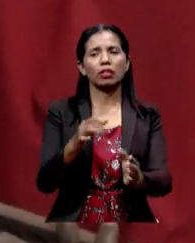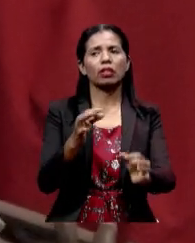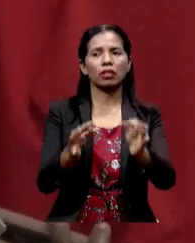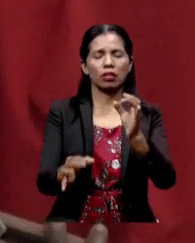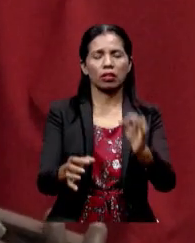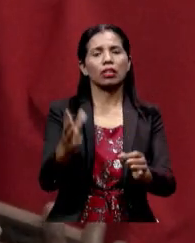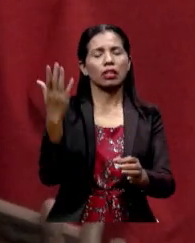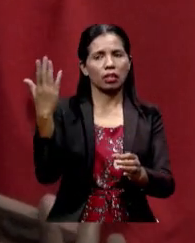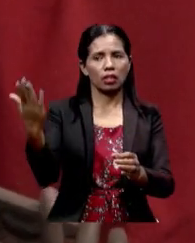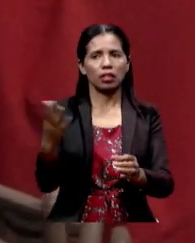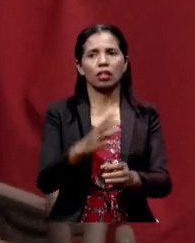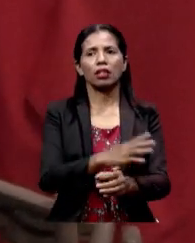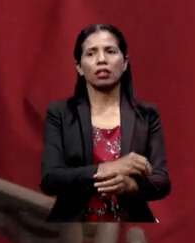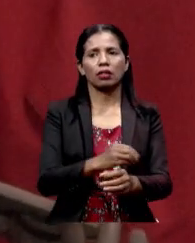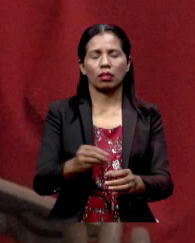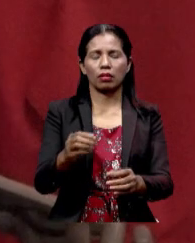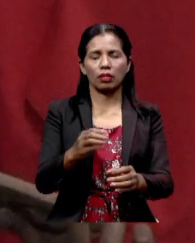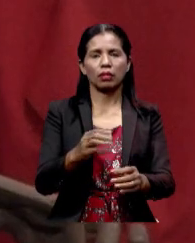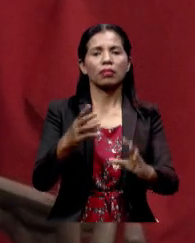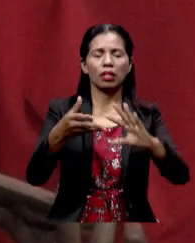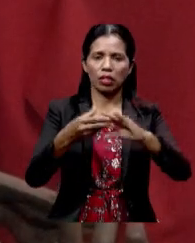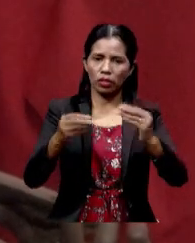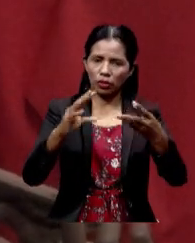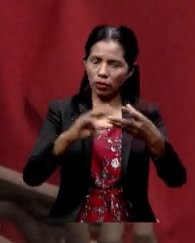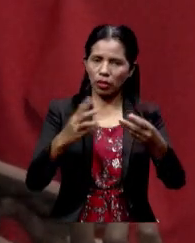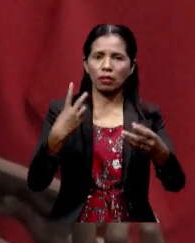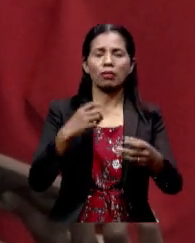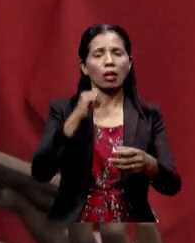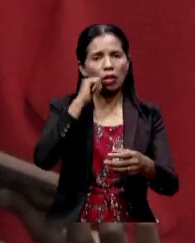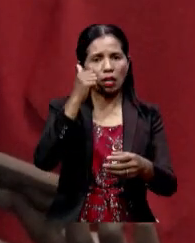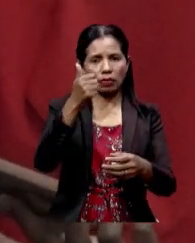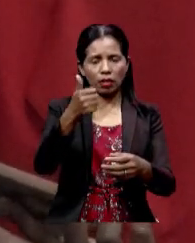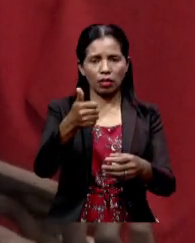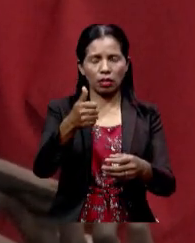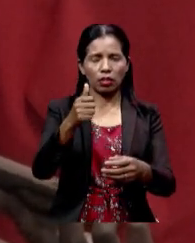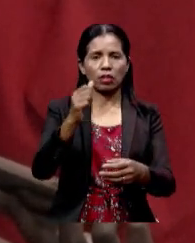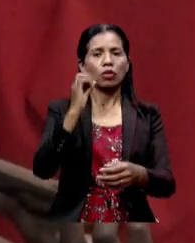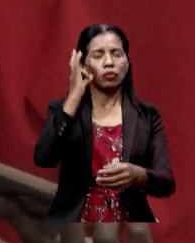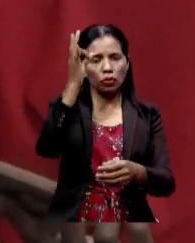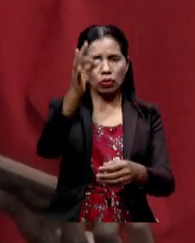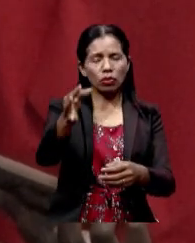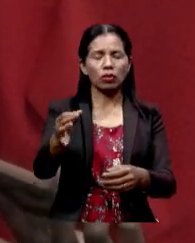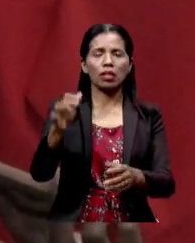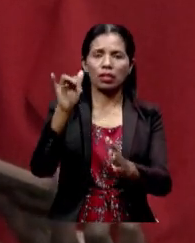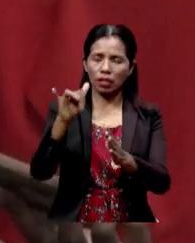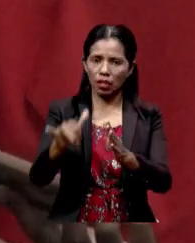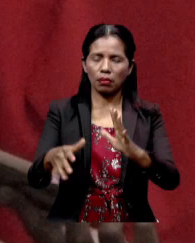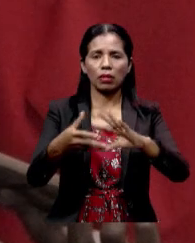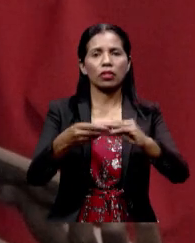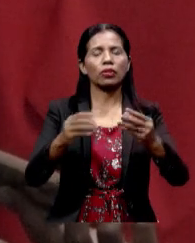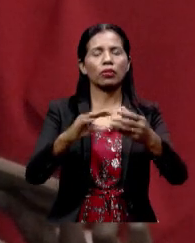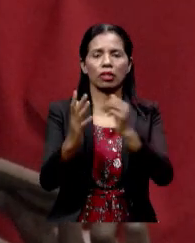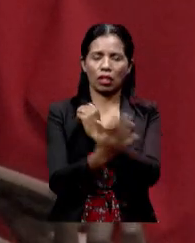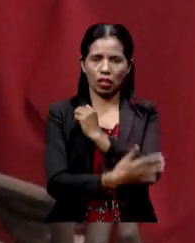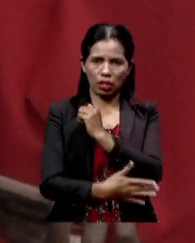romance, mesmo que poesia, mesmo que historia, para avan bai rua helaba memoria nação mia. Hal